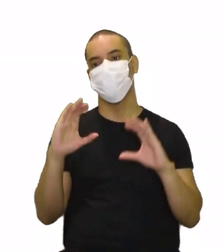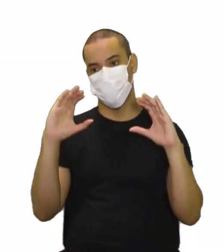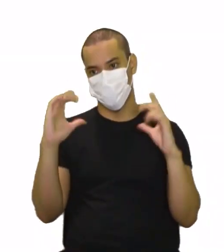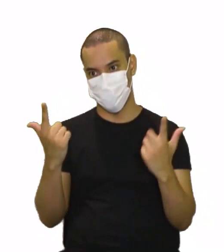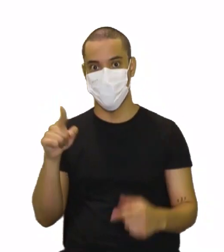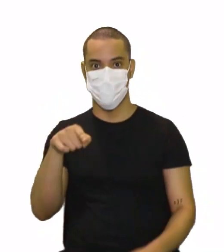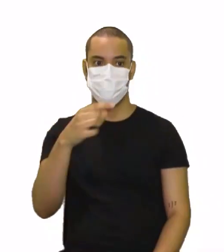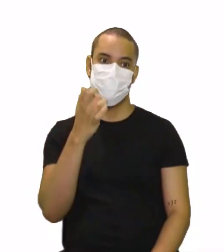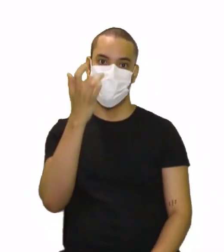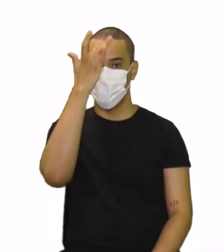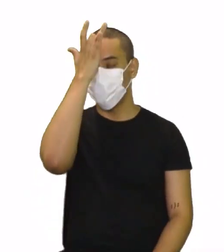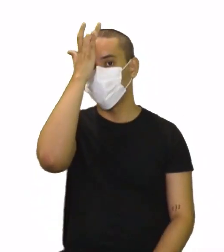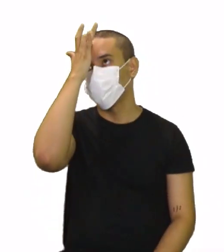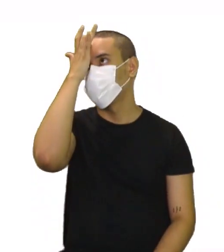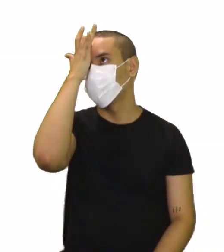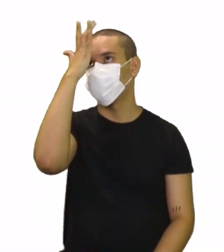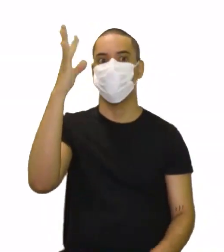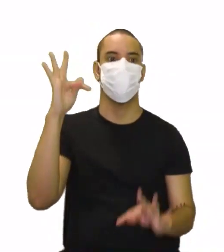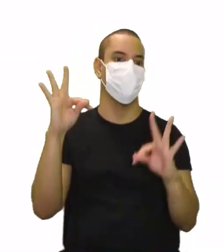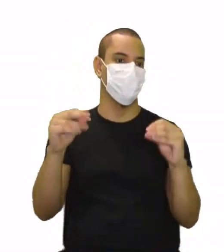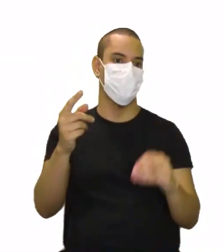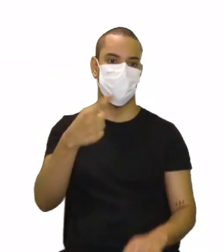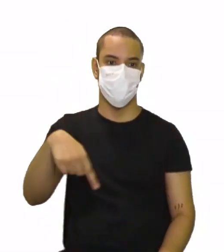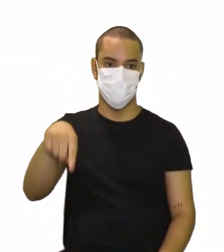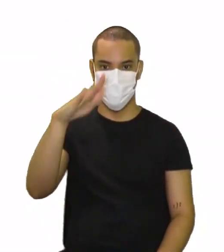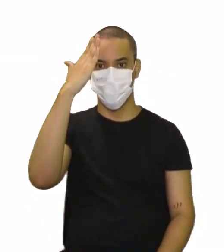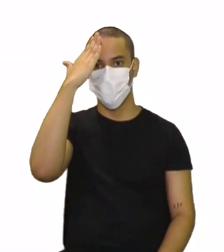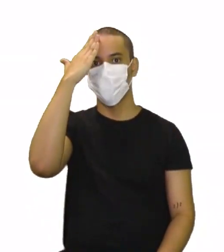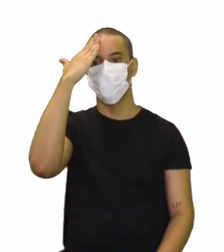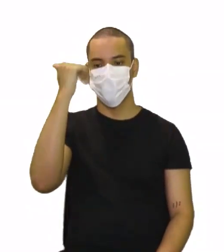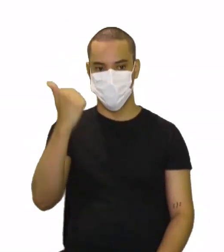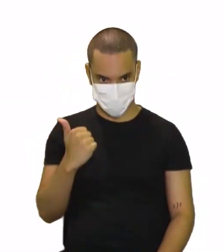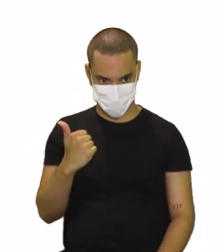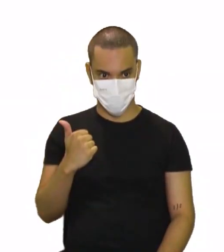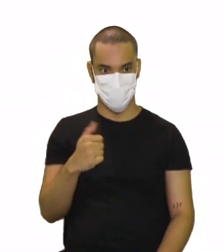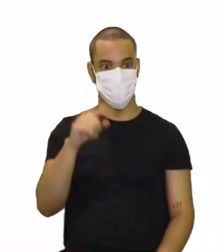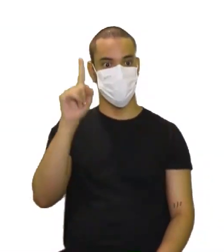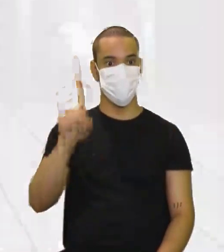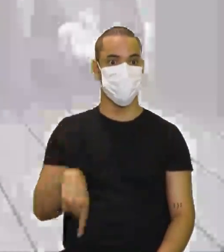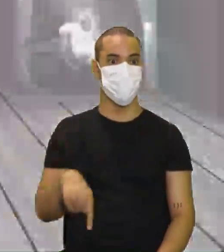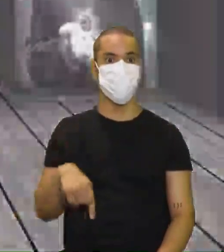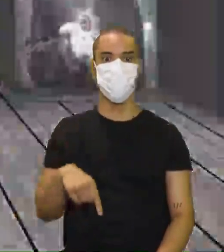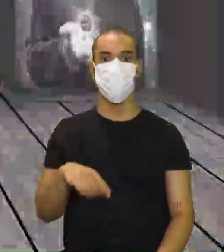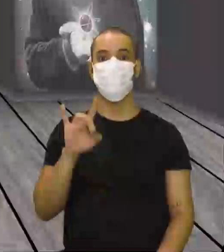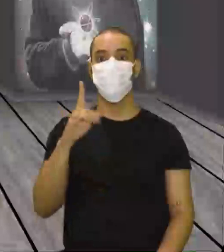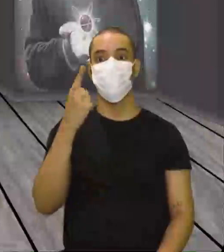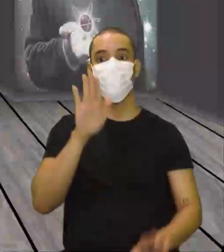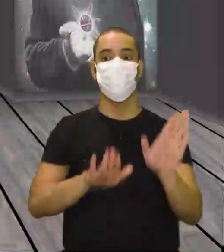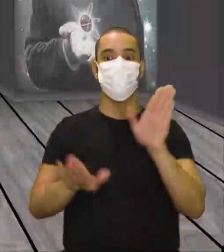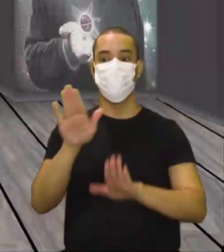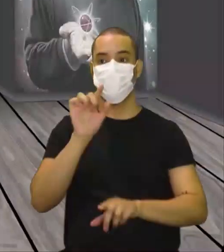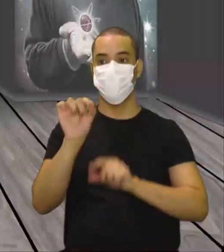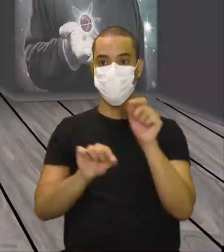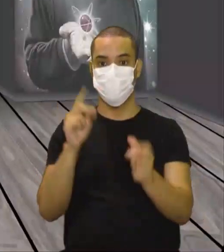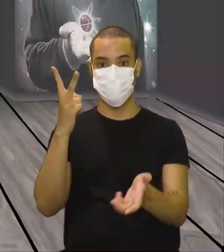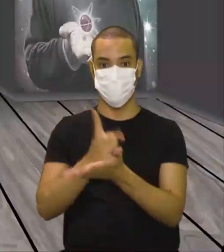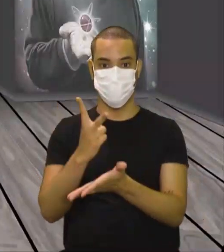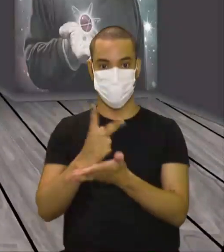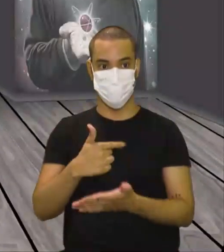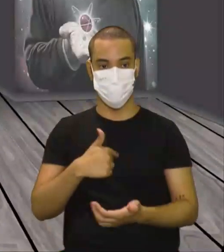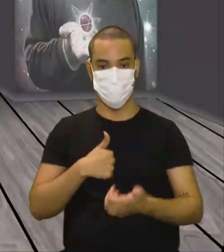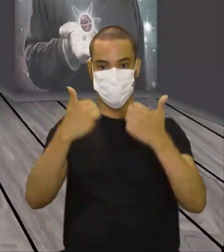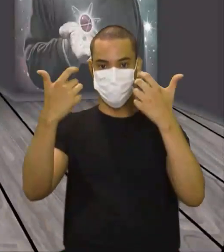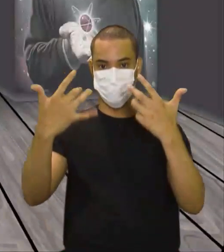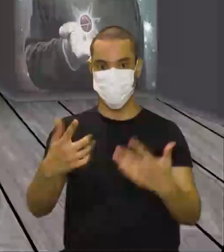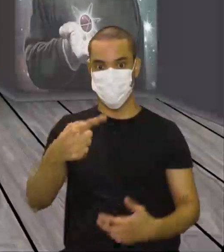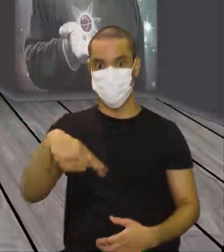Essa daí tá dada, com certeza vocês sabem. Só toma cuidado porque toda vez que eu falo para vocês, gente,